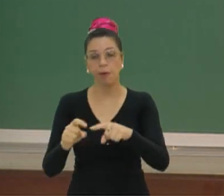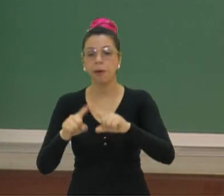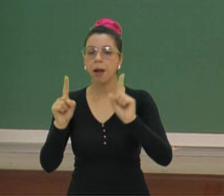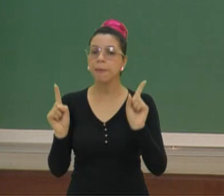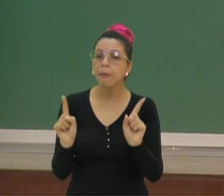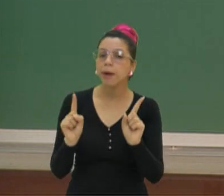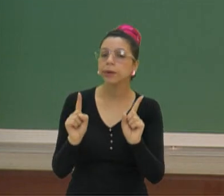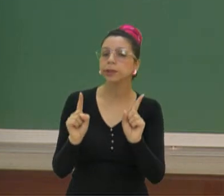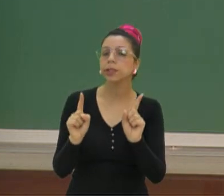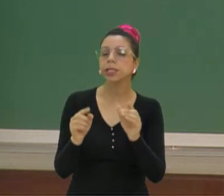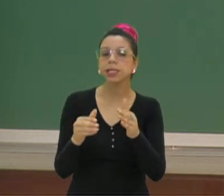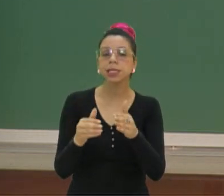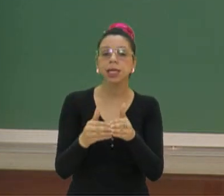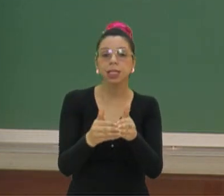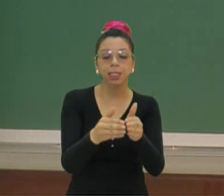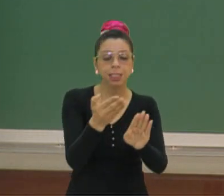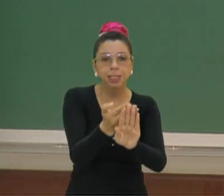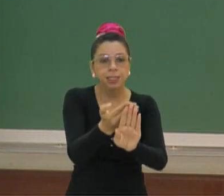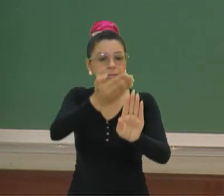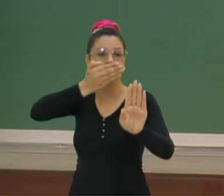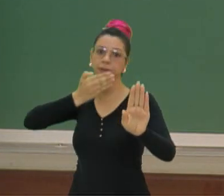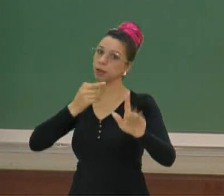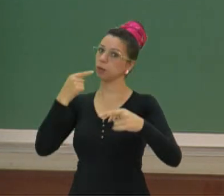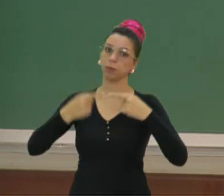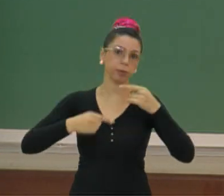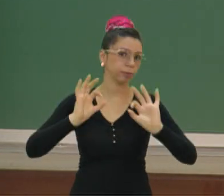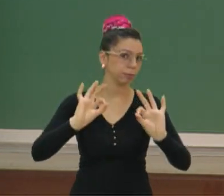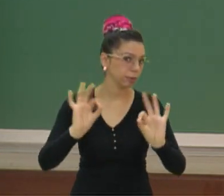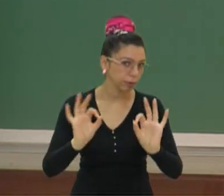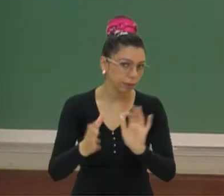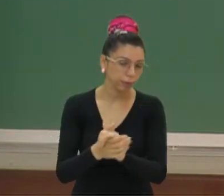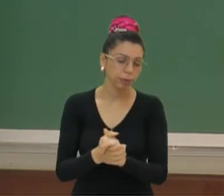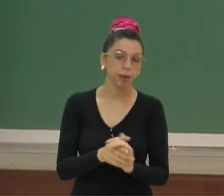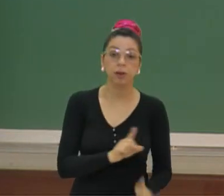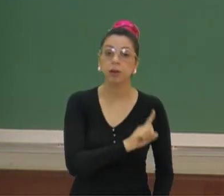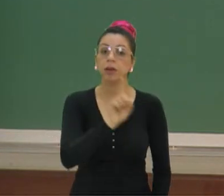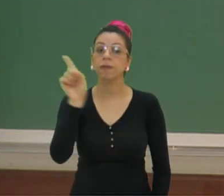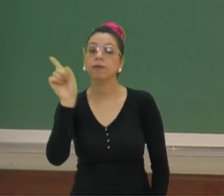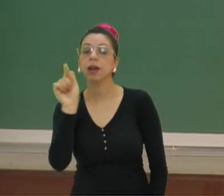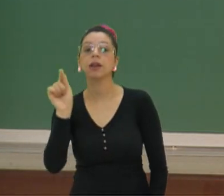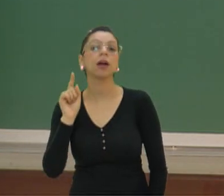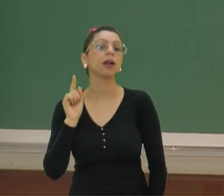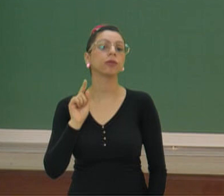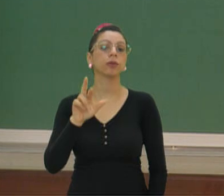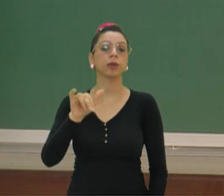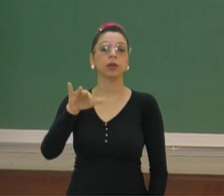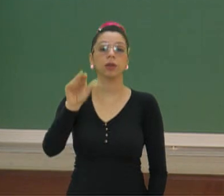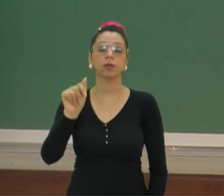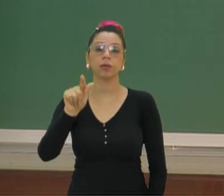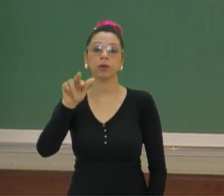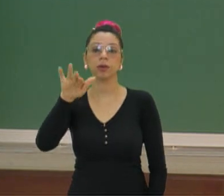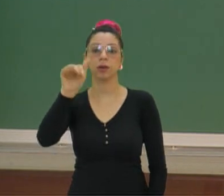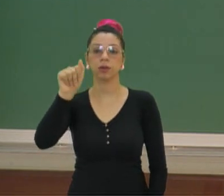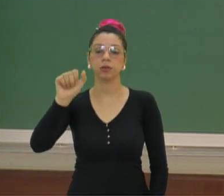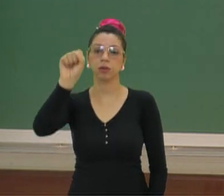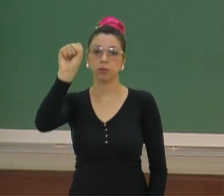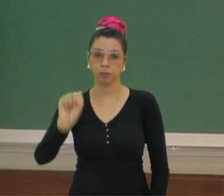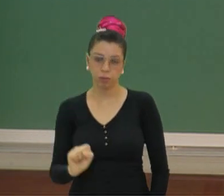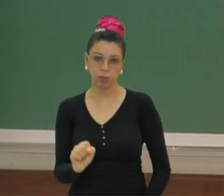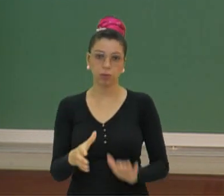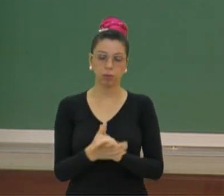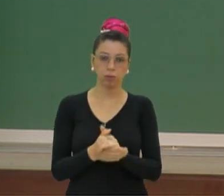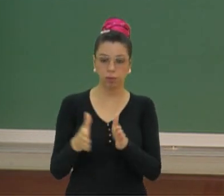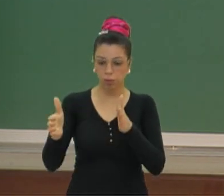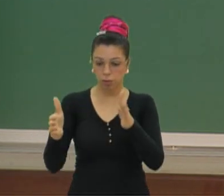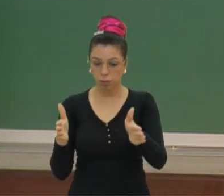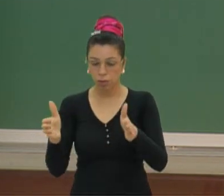se retira da política. Vai para São Borja, no Rio Grande do Sul, onde ele tinha fazenda, e lá na sua base eleitoral, naquele mesmo ano,